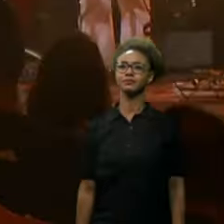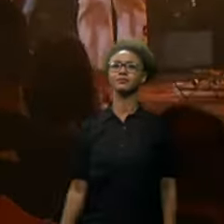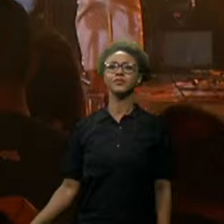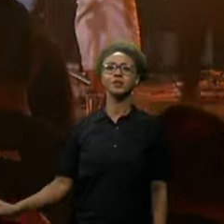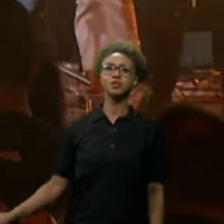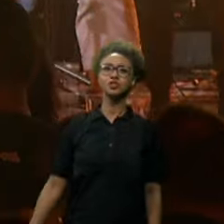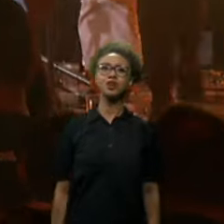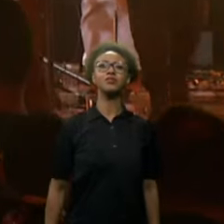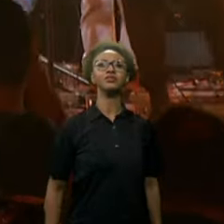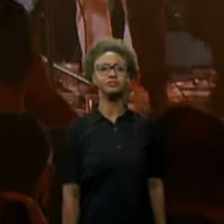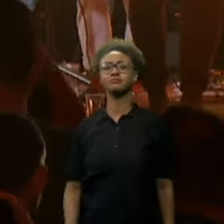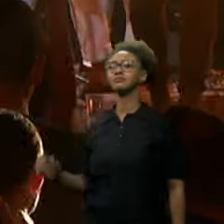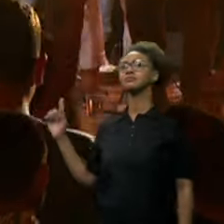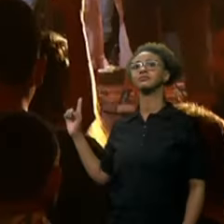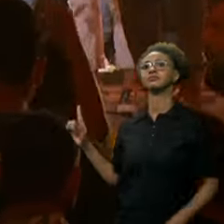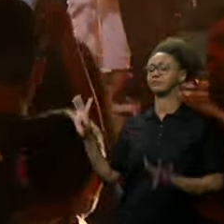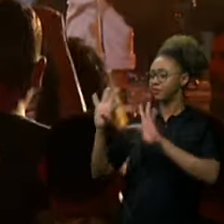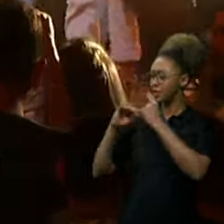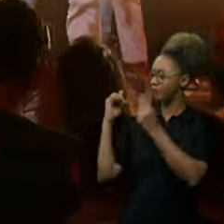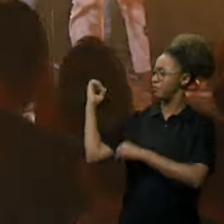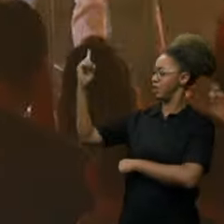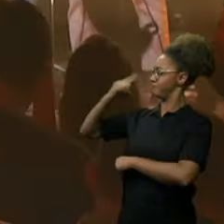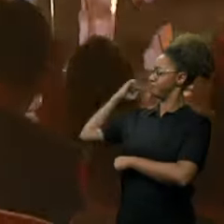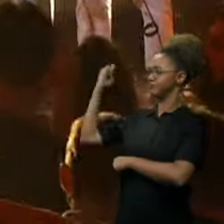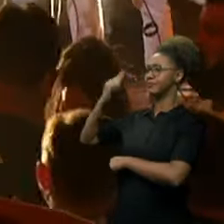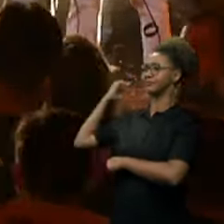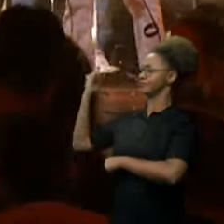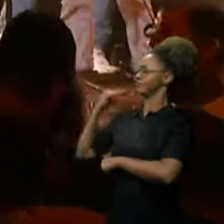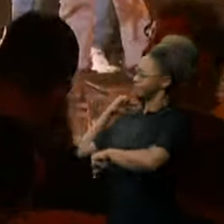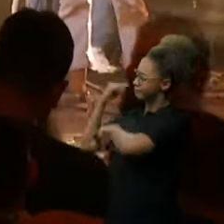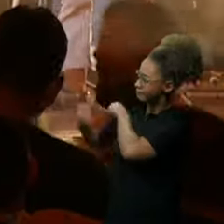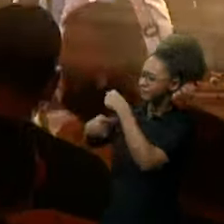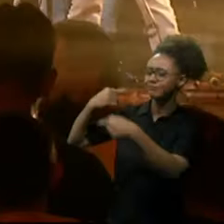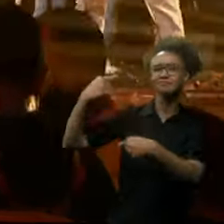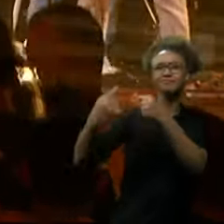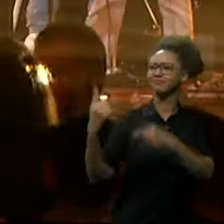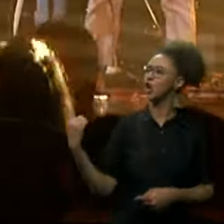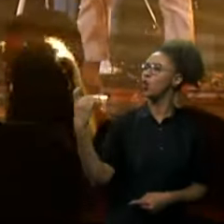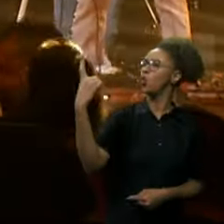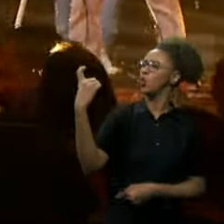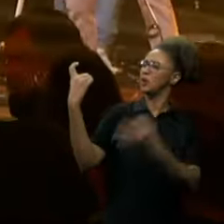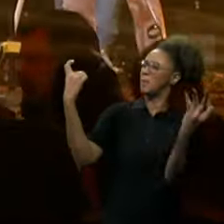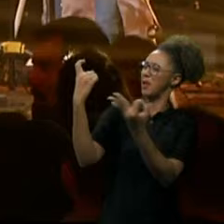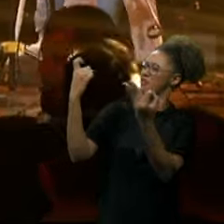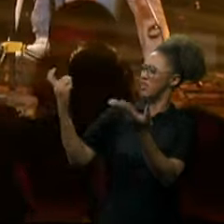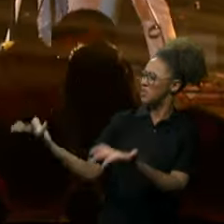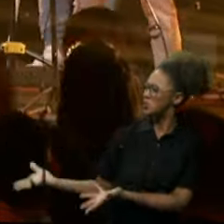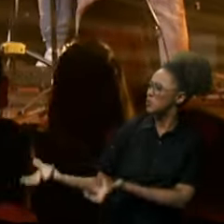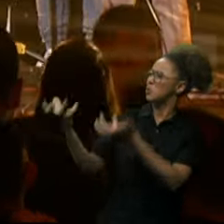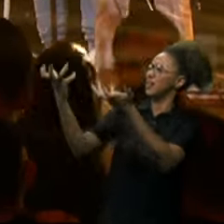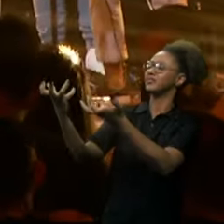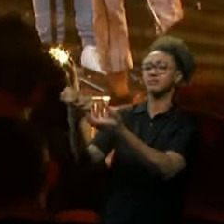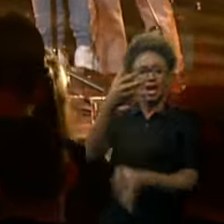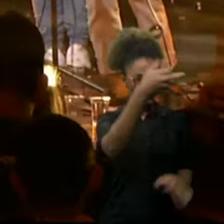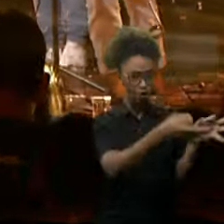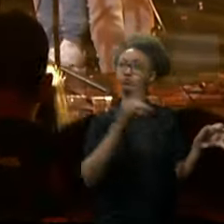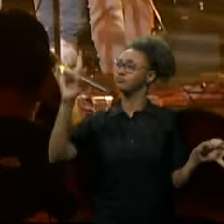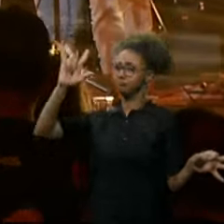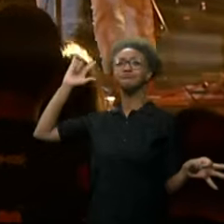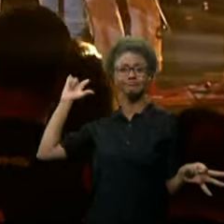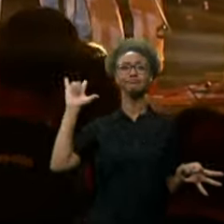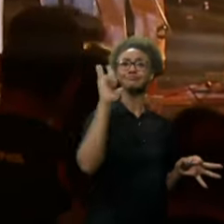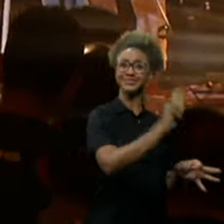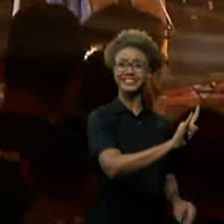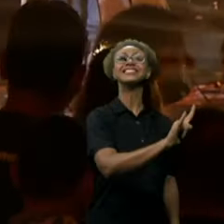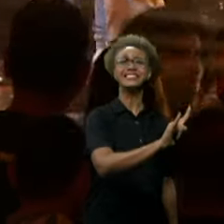é super gente tira vir o homem mais o tabel Ele